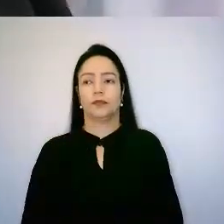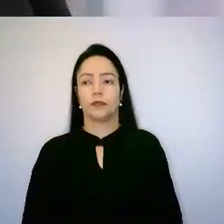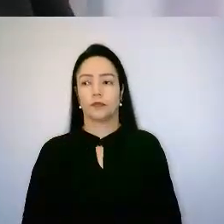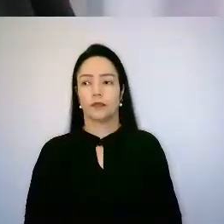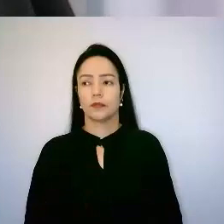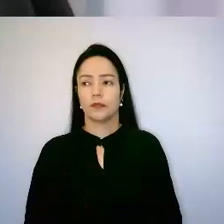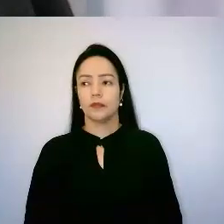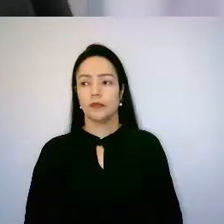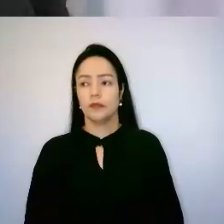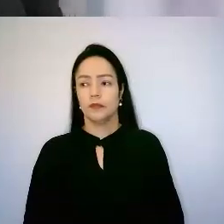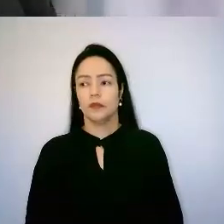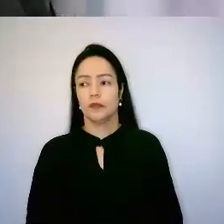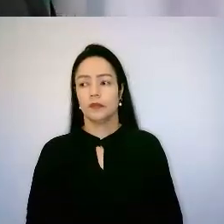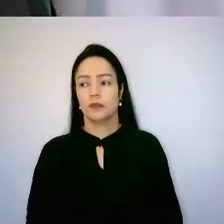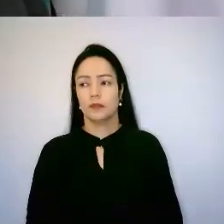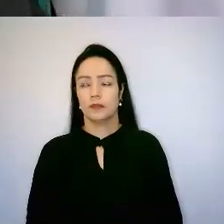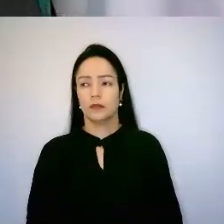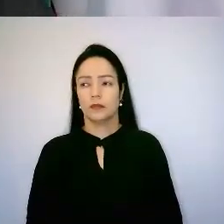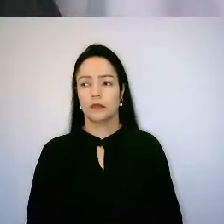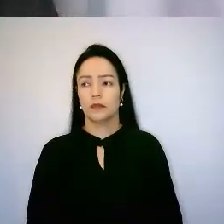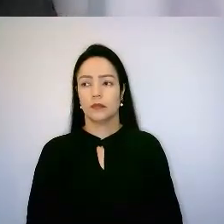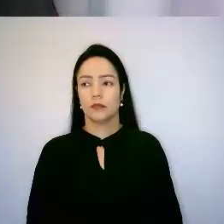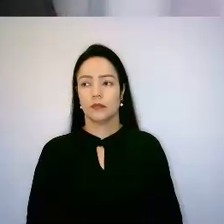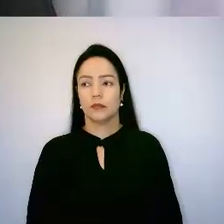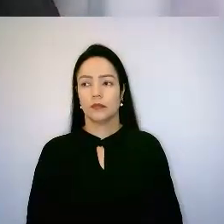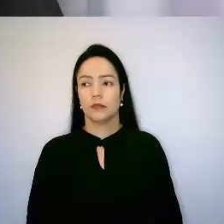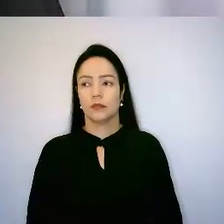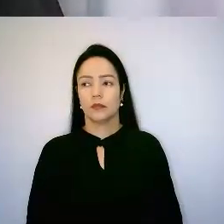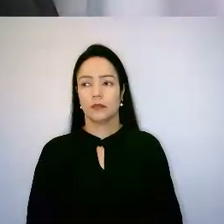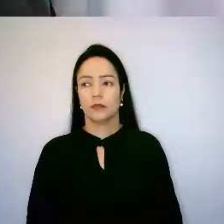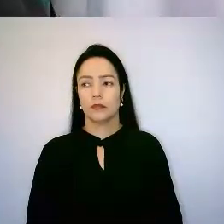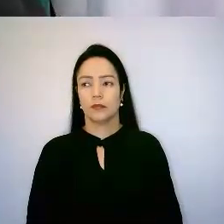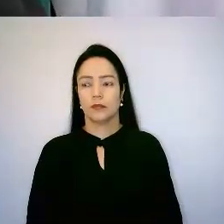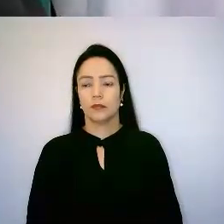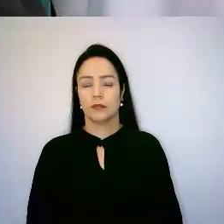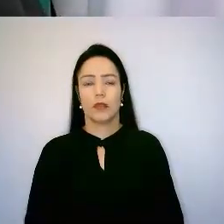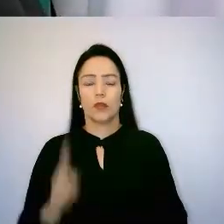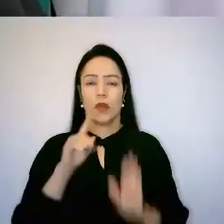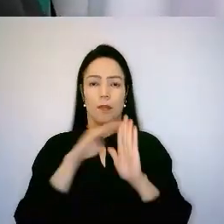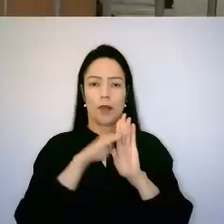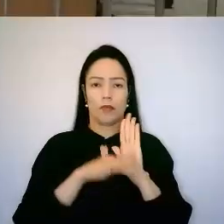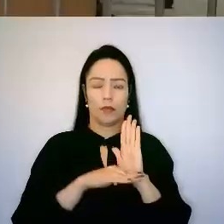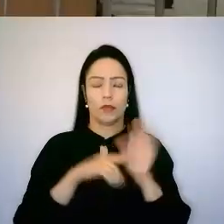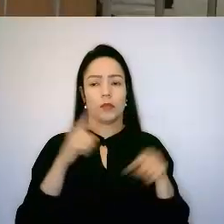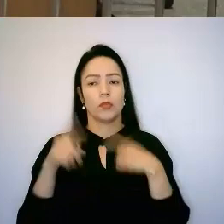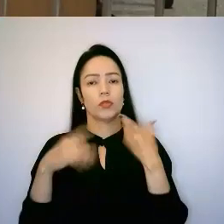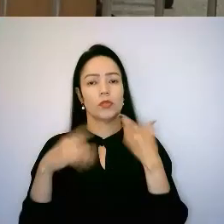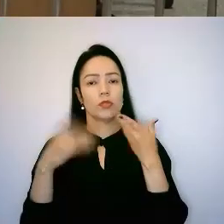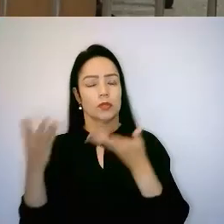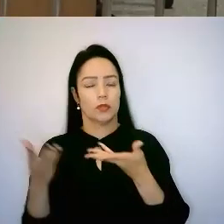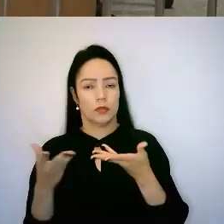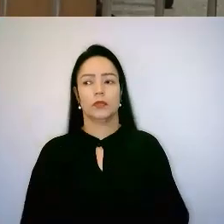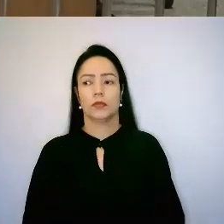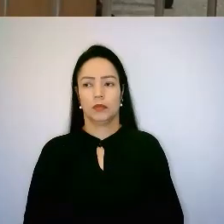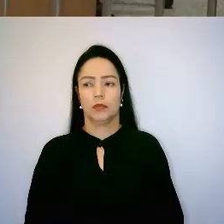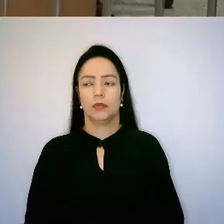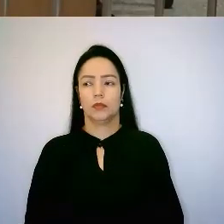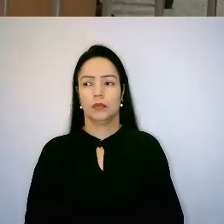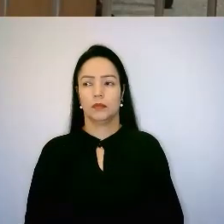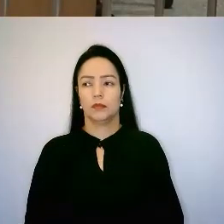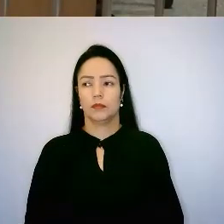vogal uma guarda ser pautado para fazer a convocação não é assim que tem